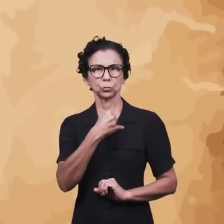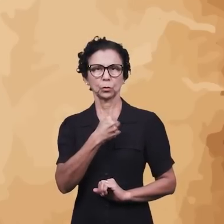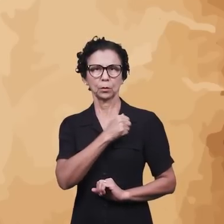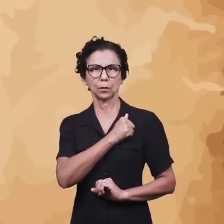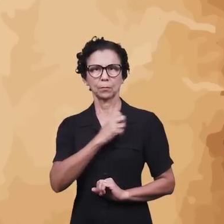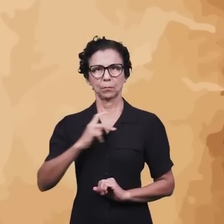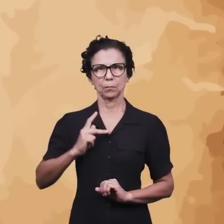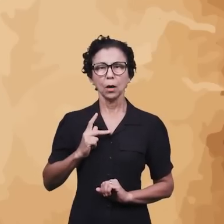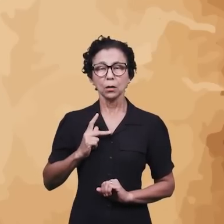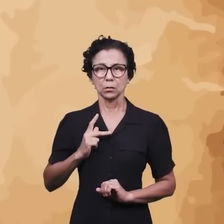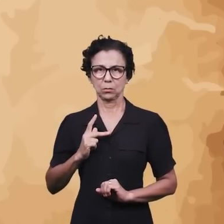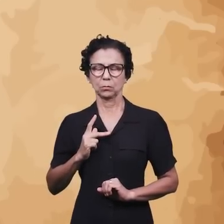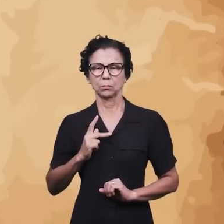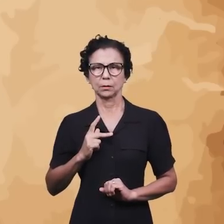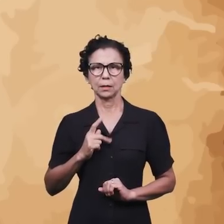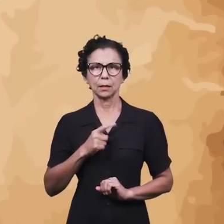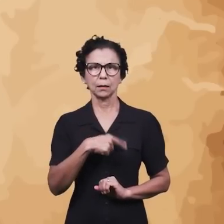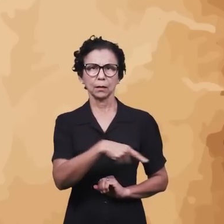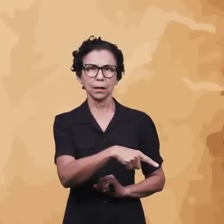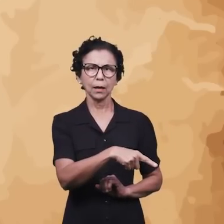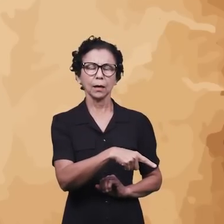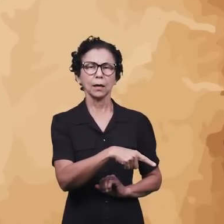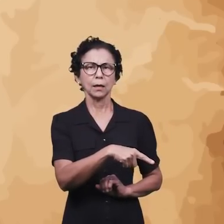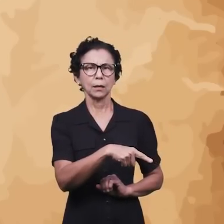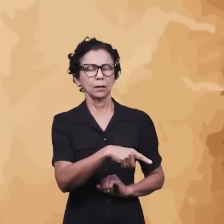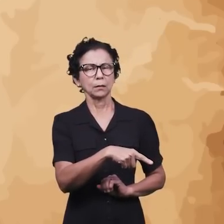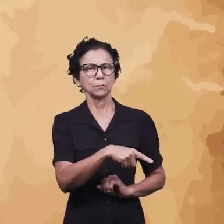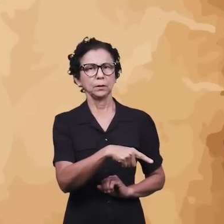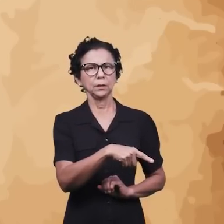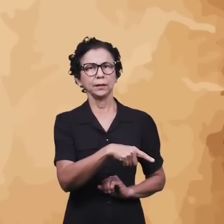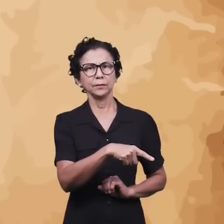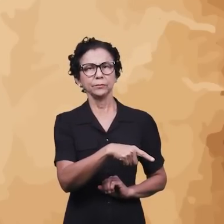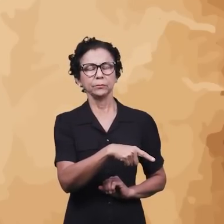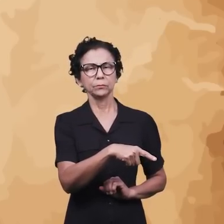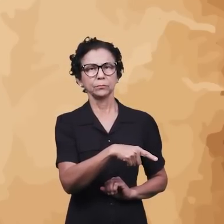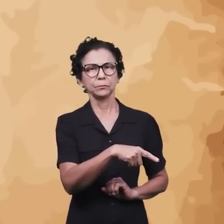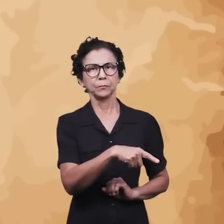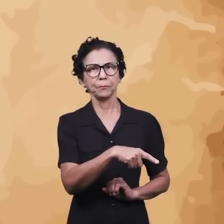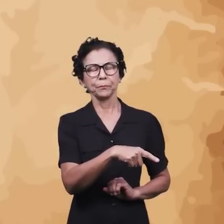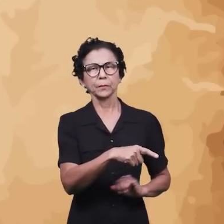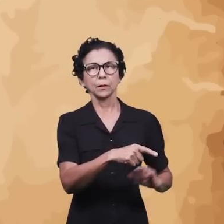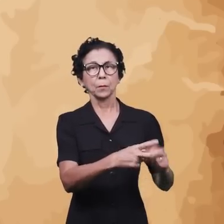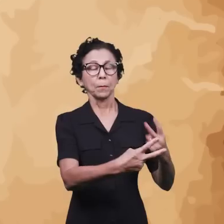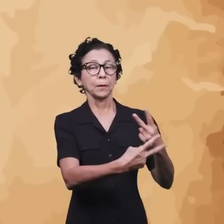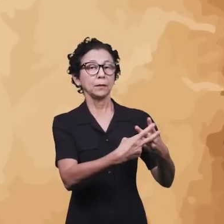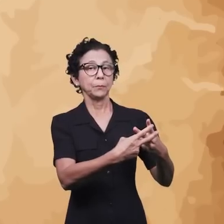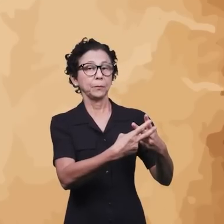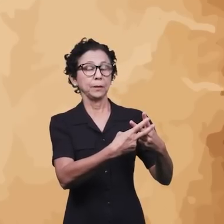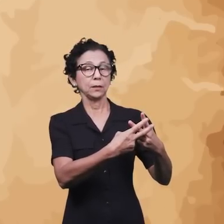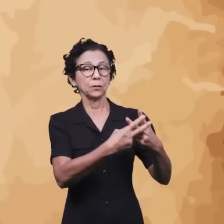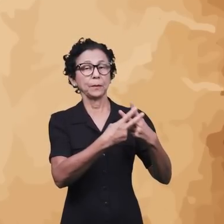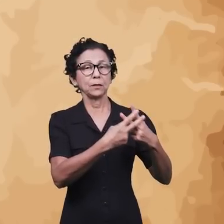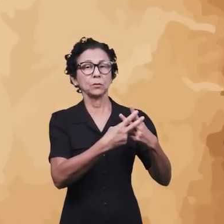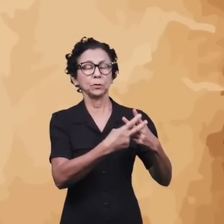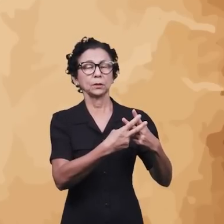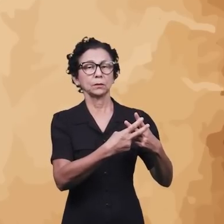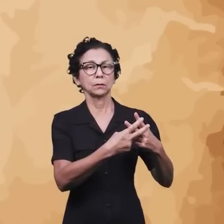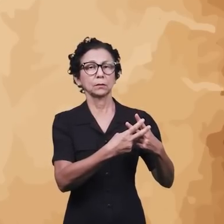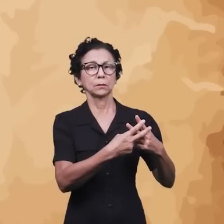foi levado para o exílio. Ele diz o seguinte, eu fui